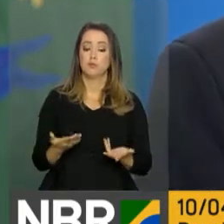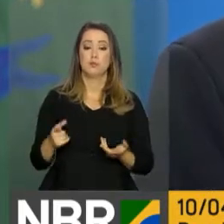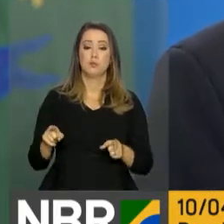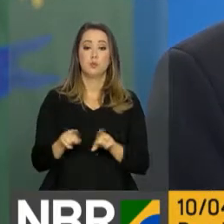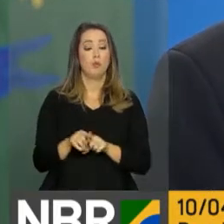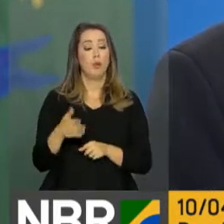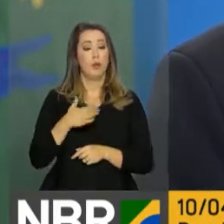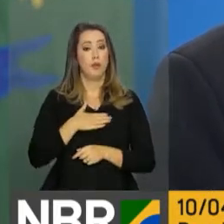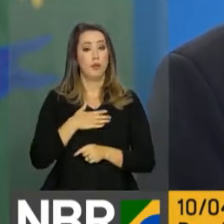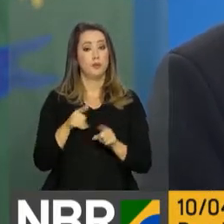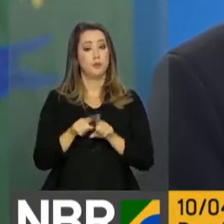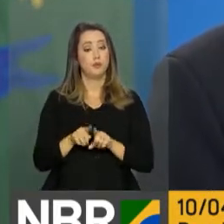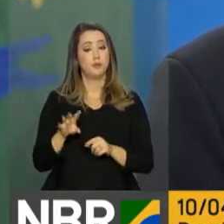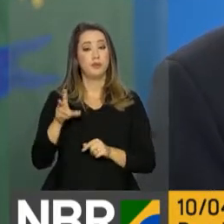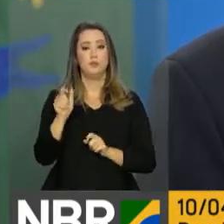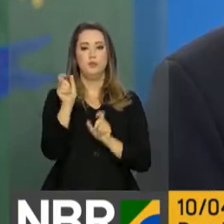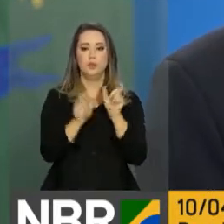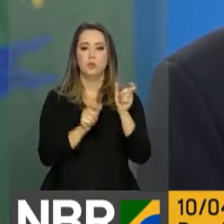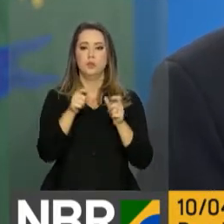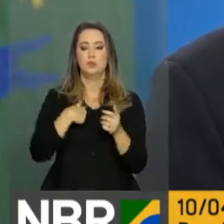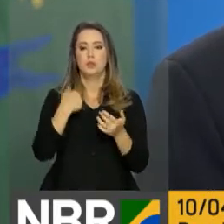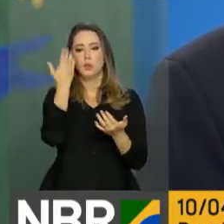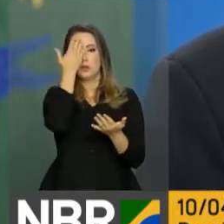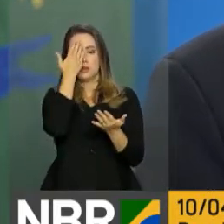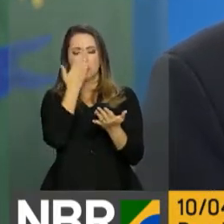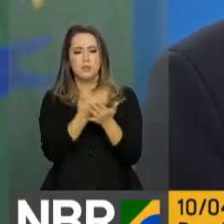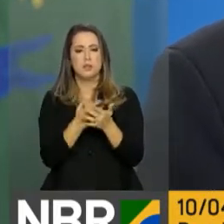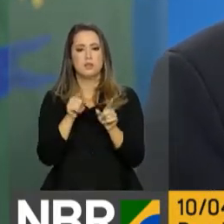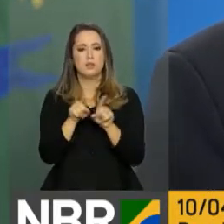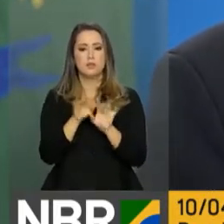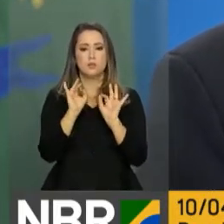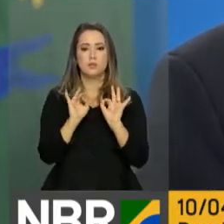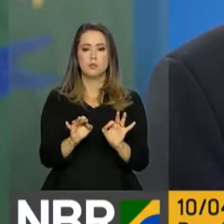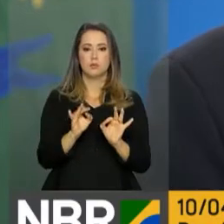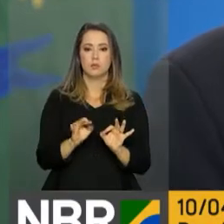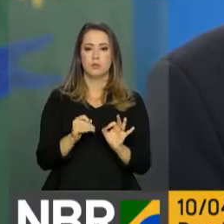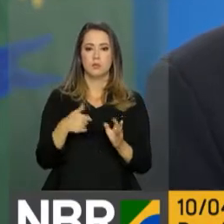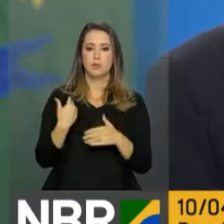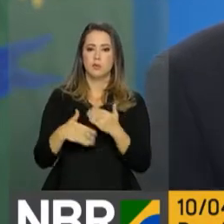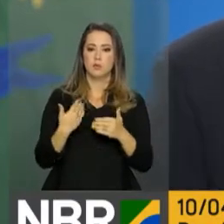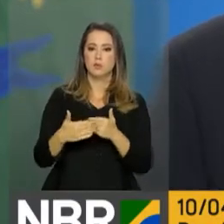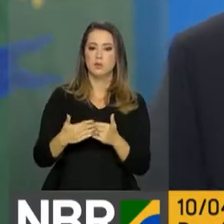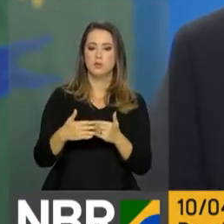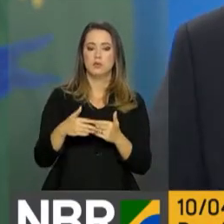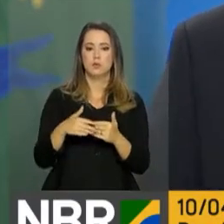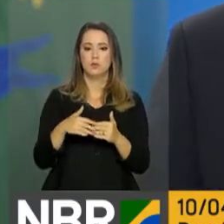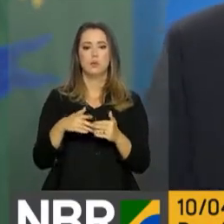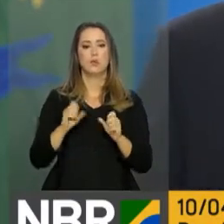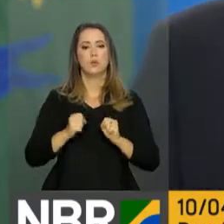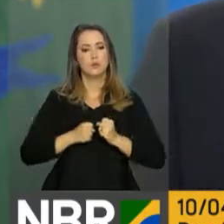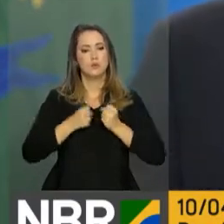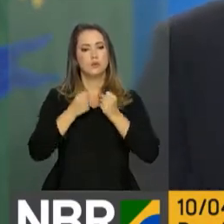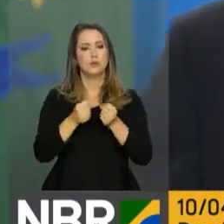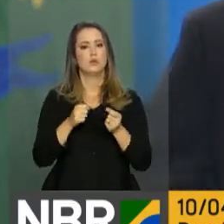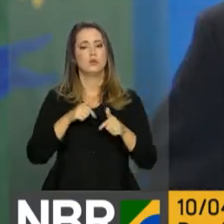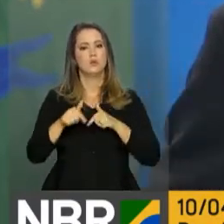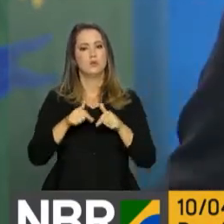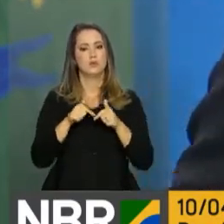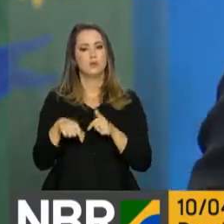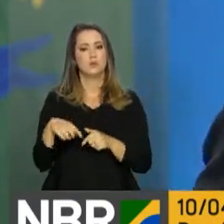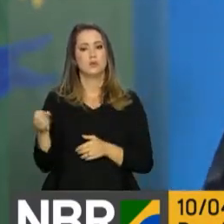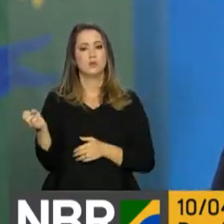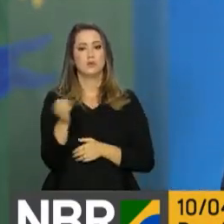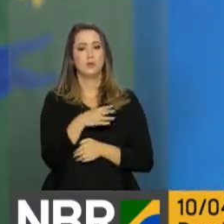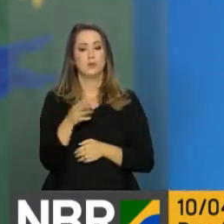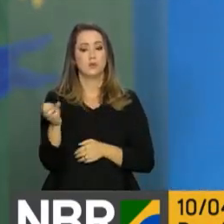tanto eu como todos, temos certeza de que desempenhará com imensa competência a